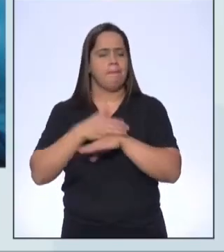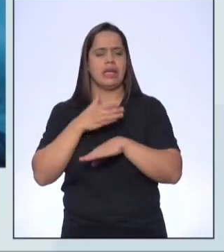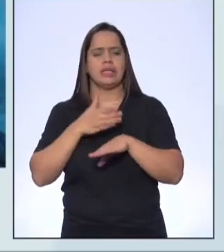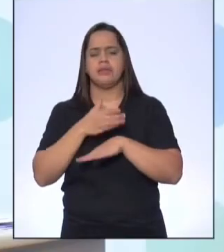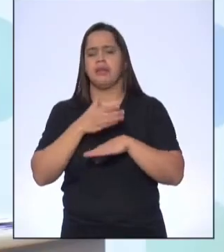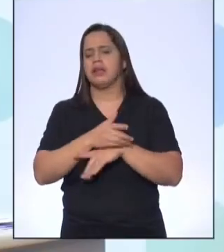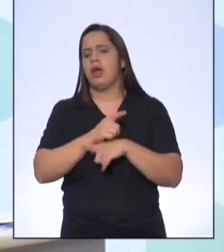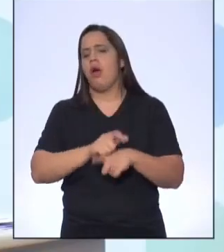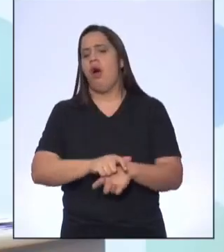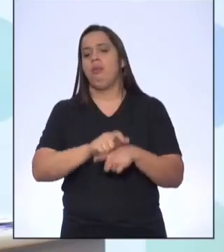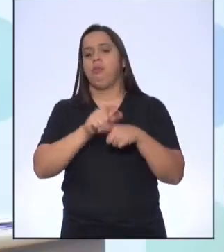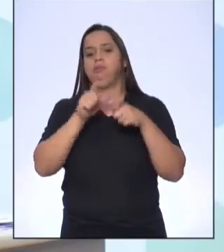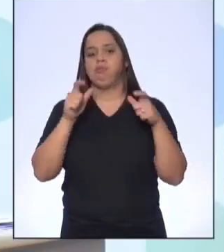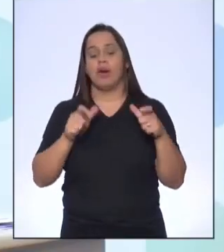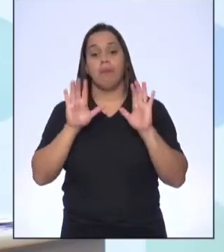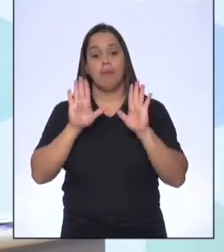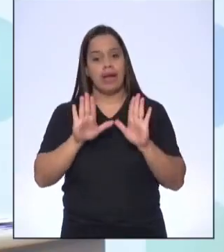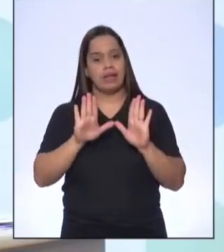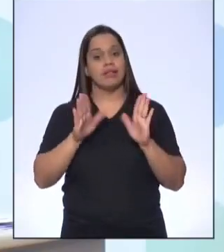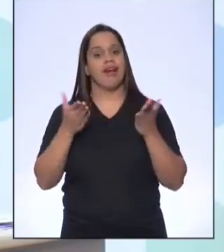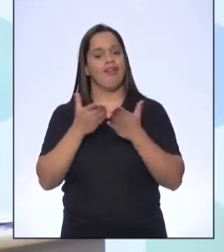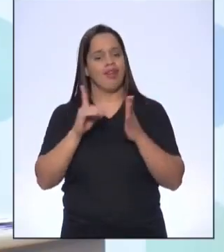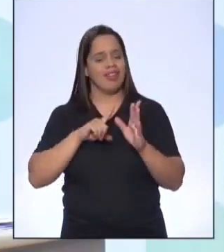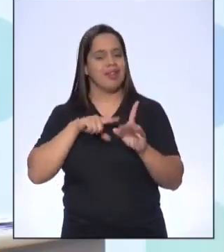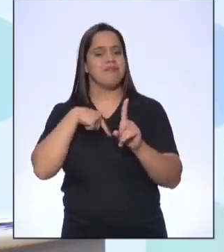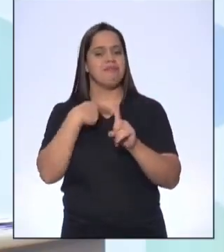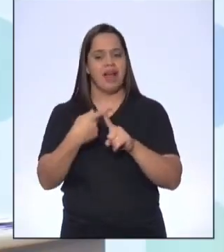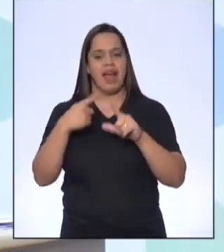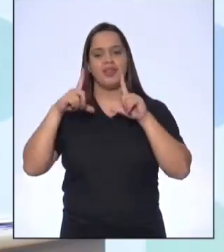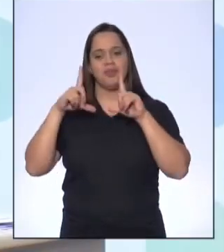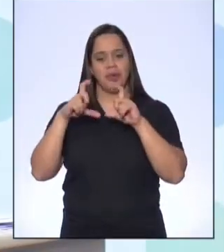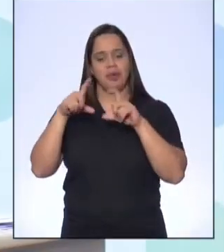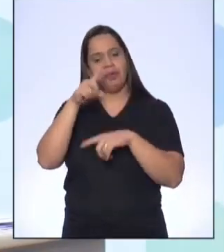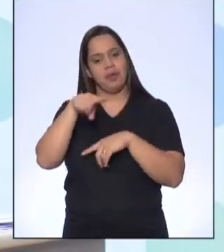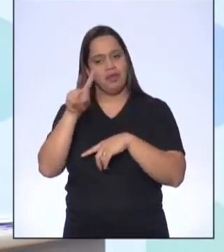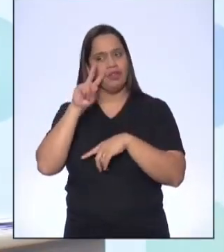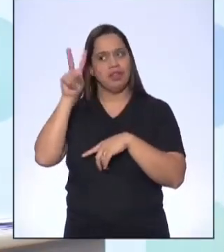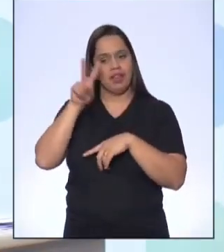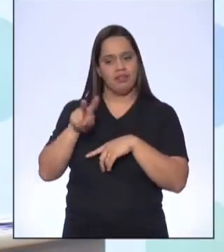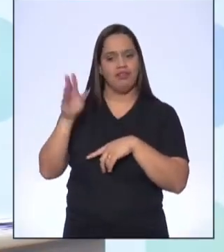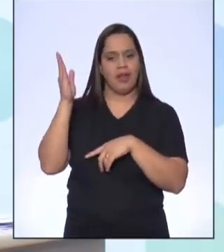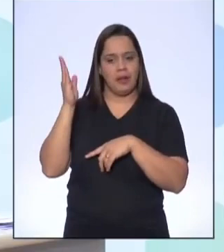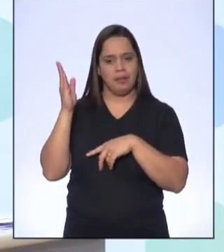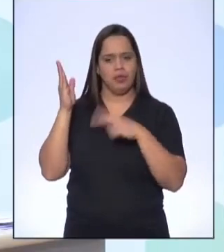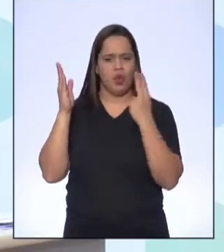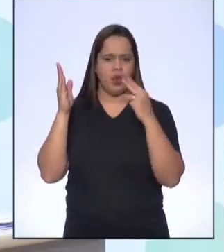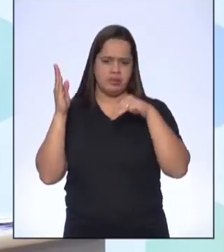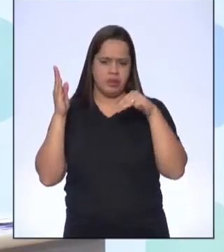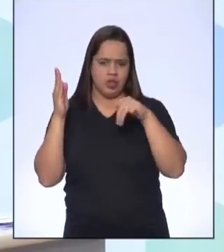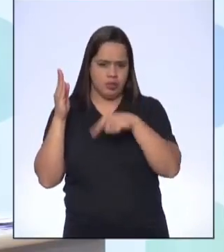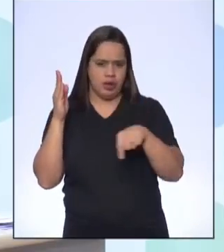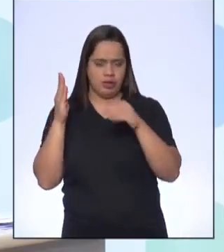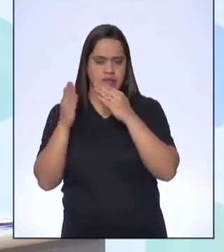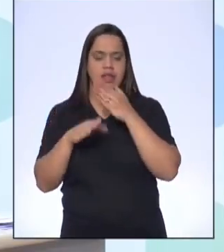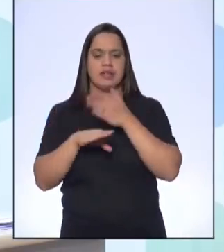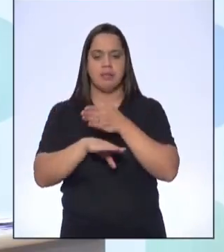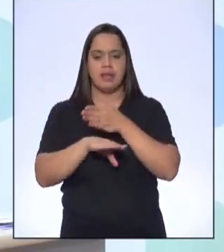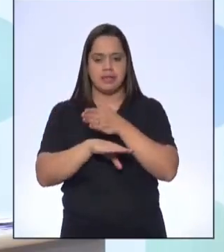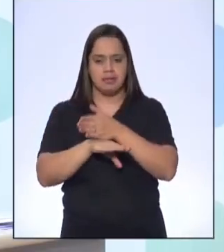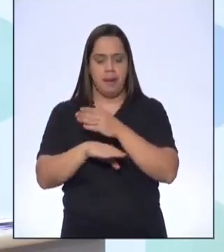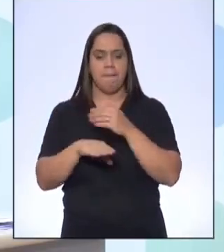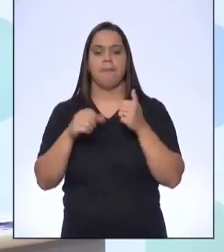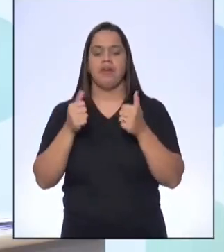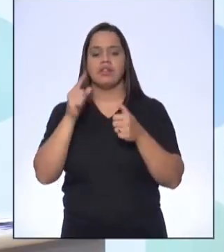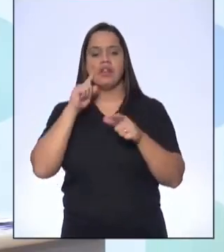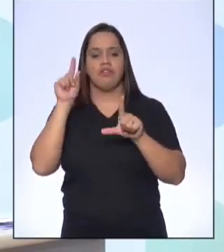muito legal, mas agora teremos outra imagem para vocês, mais 2 minutinhos e para você produzir